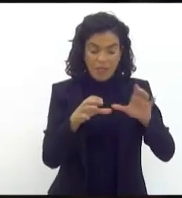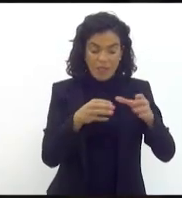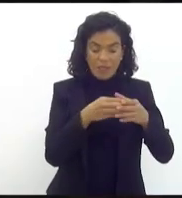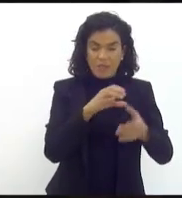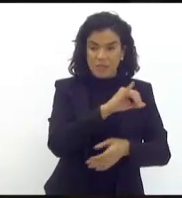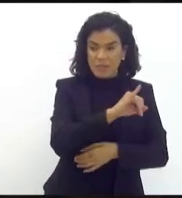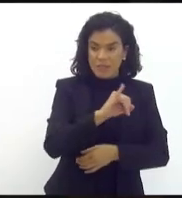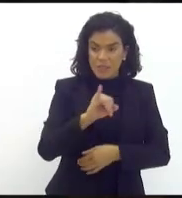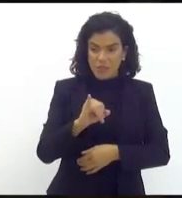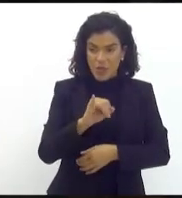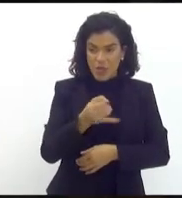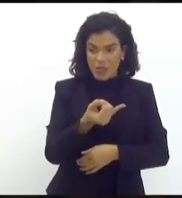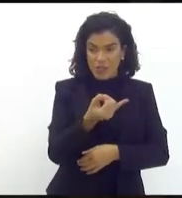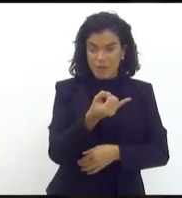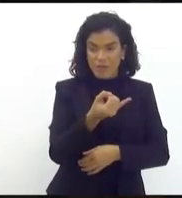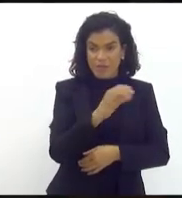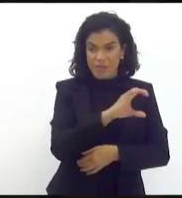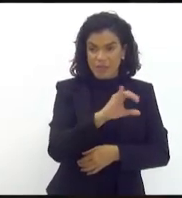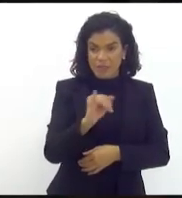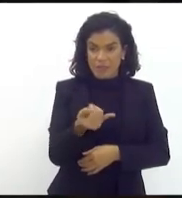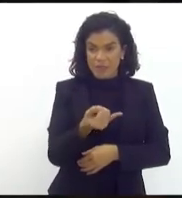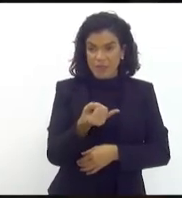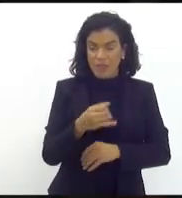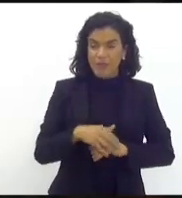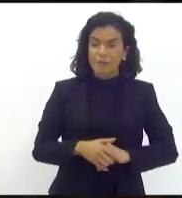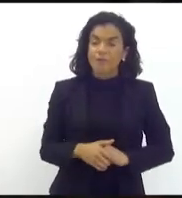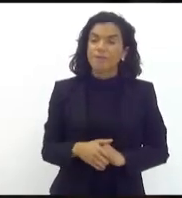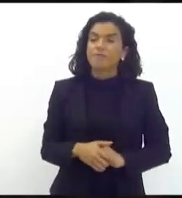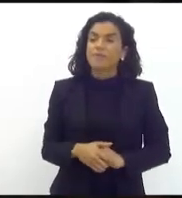constituição e justiça Deputado Rodrigo Amorim